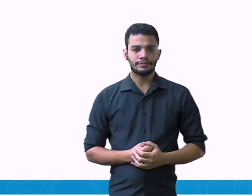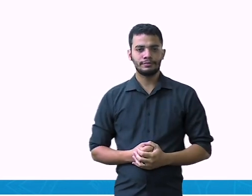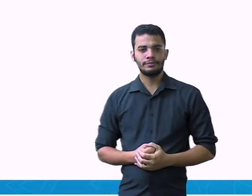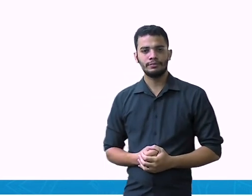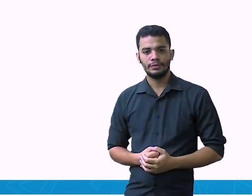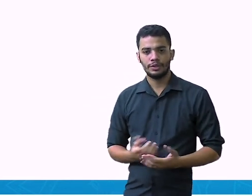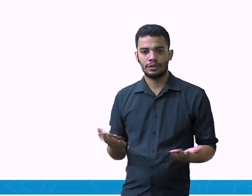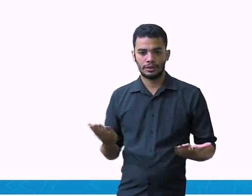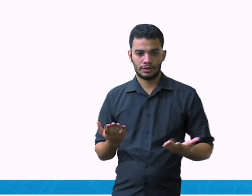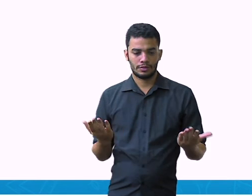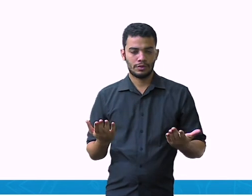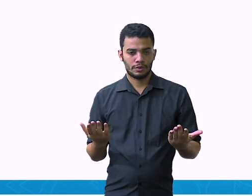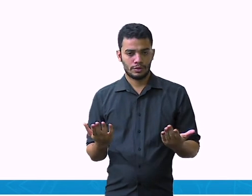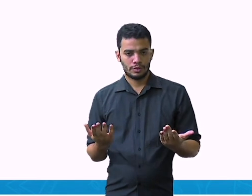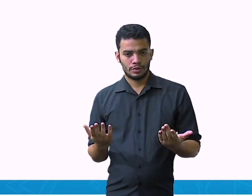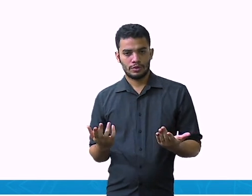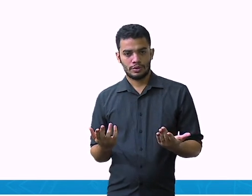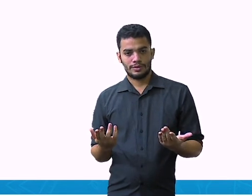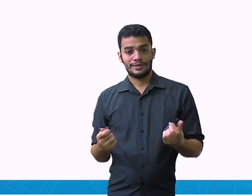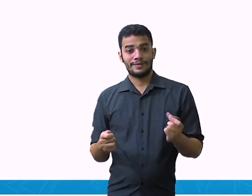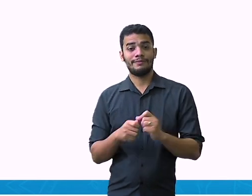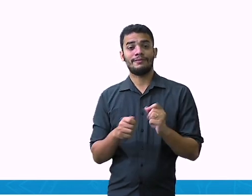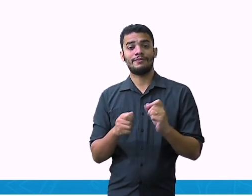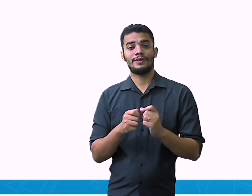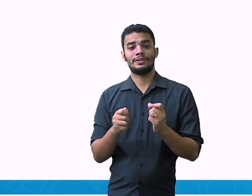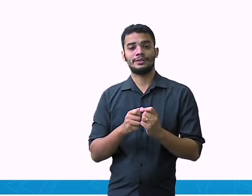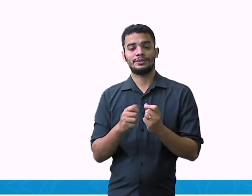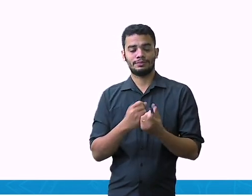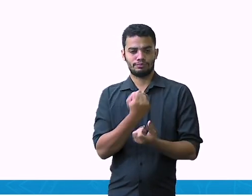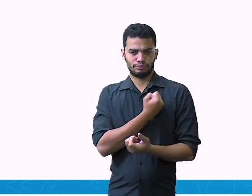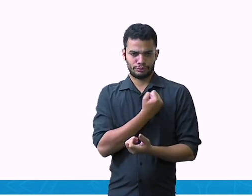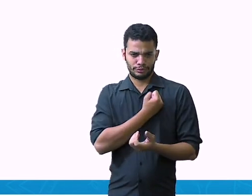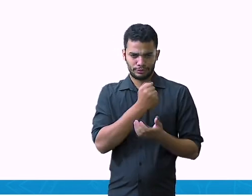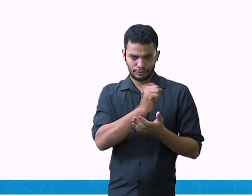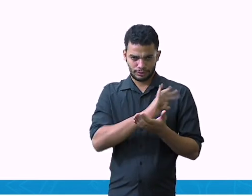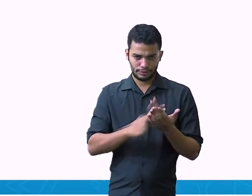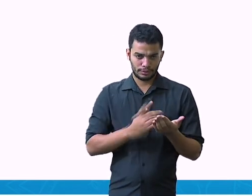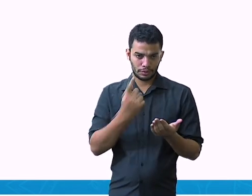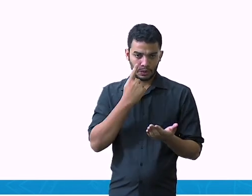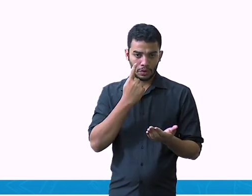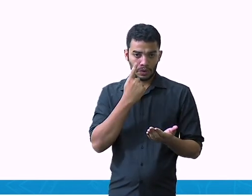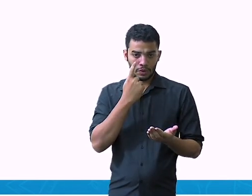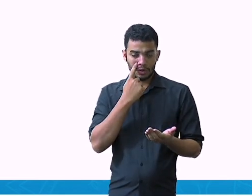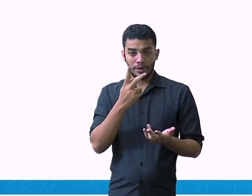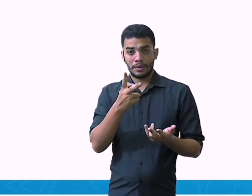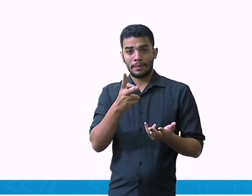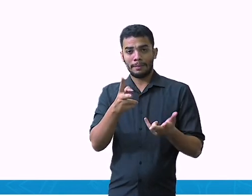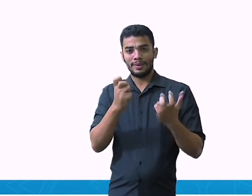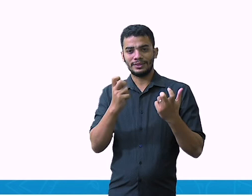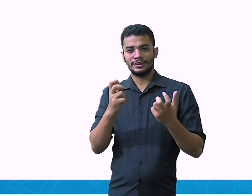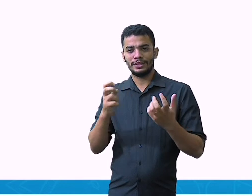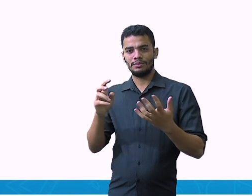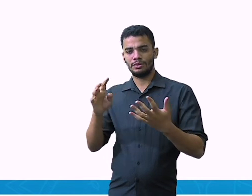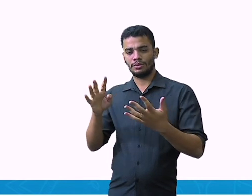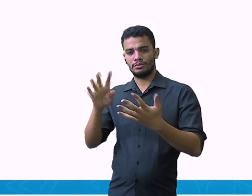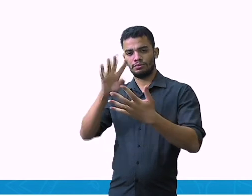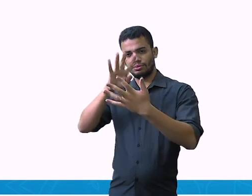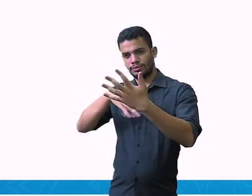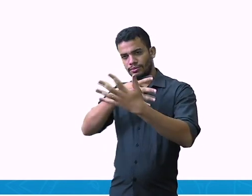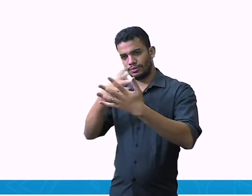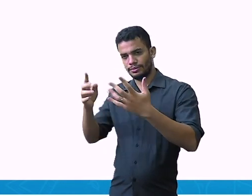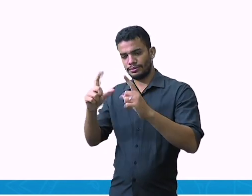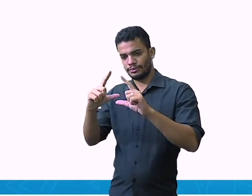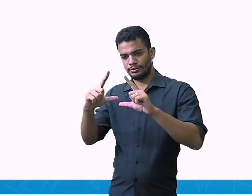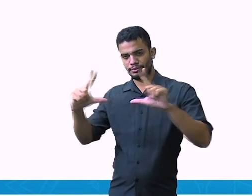agora esta aula, nós vamos para a nossa questão 3. Então, nós temos uma ficha a ser observada aqui com um inteiro, que é